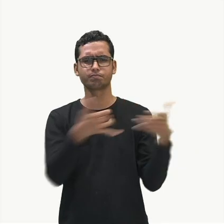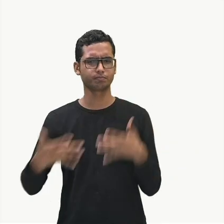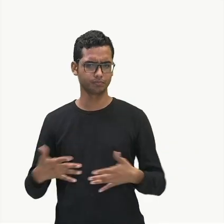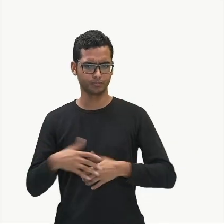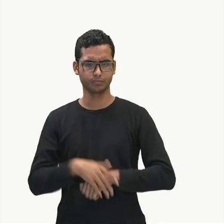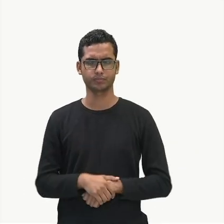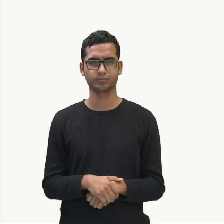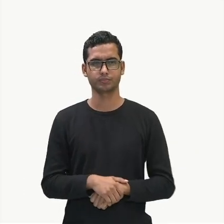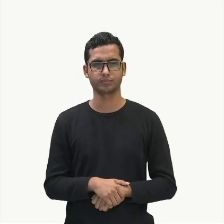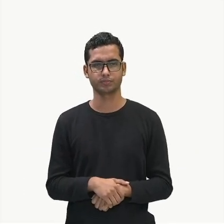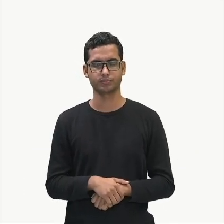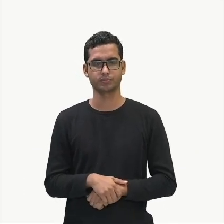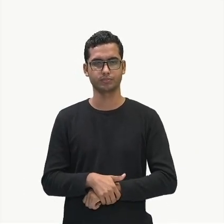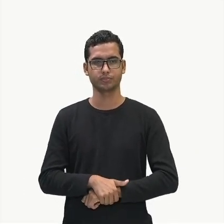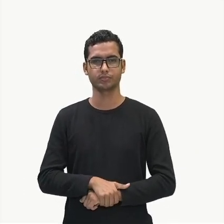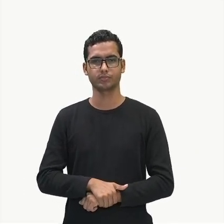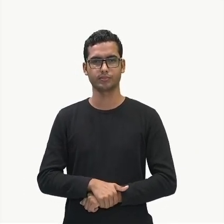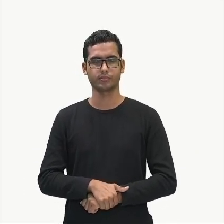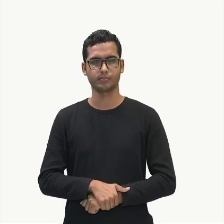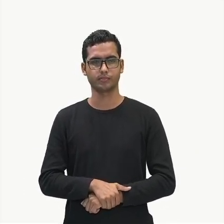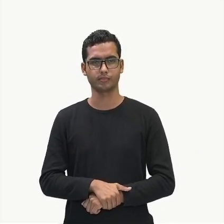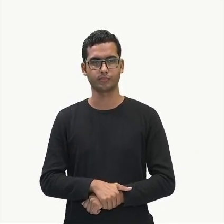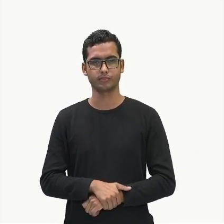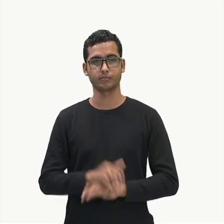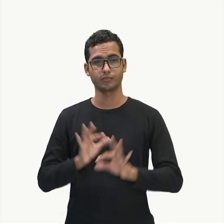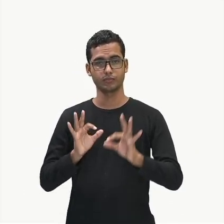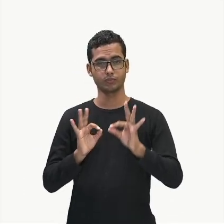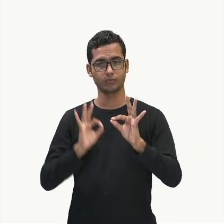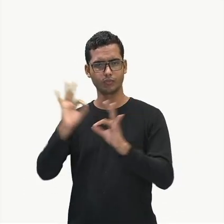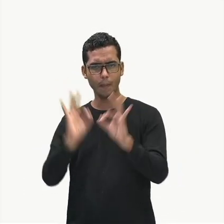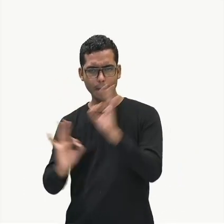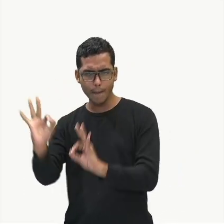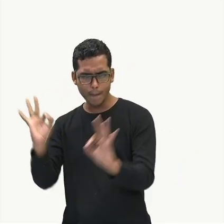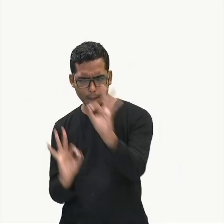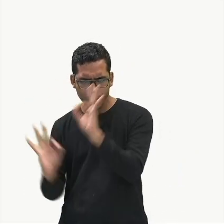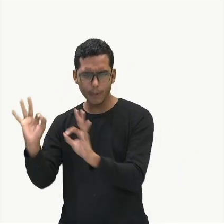colisões? Que as partículas